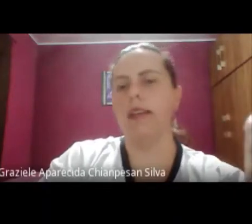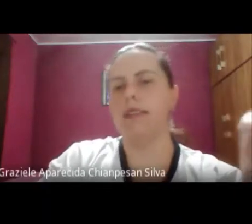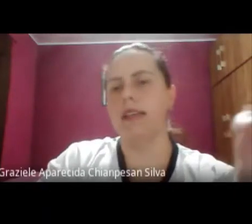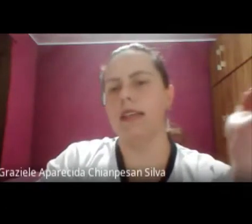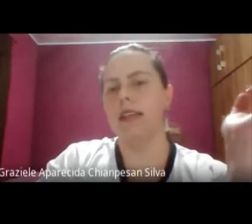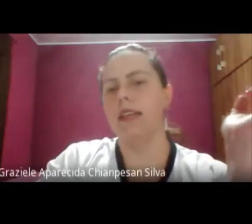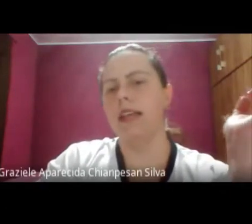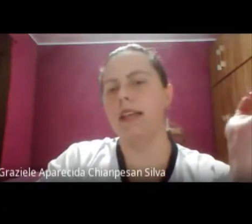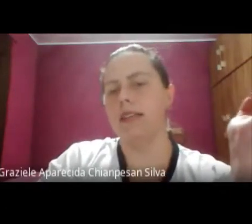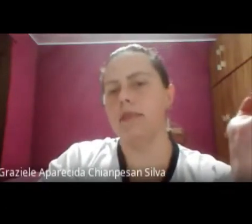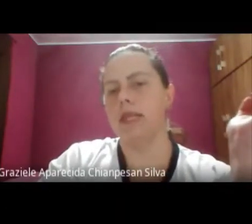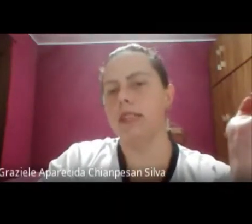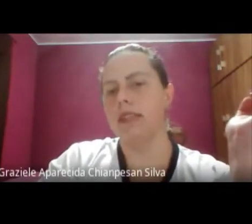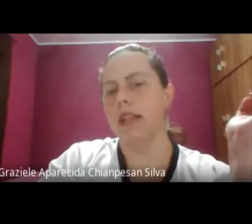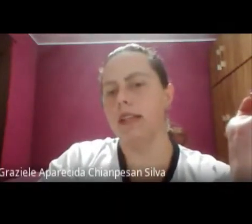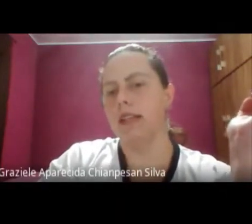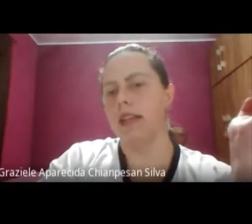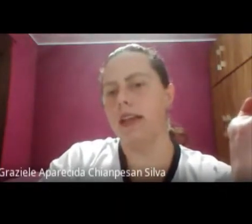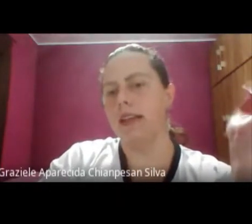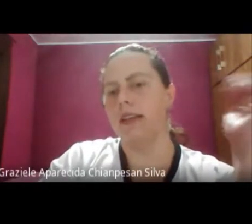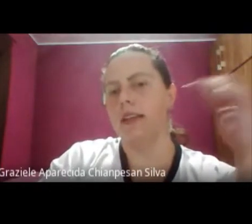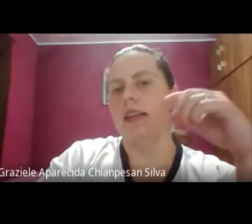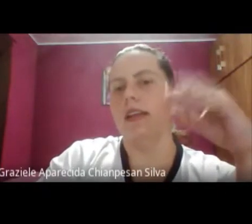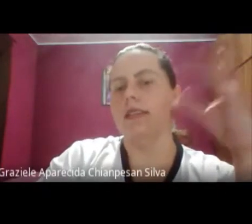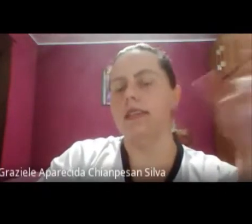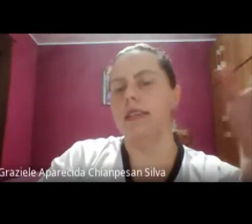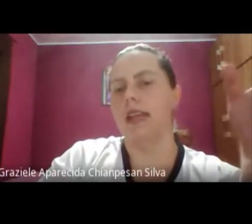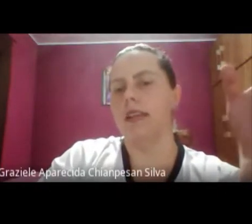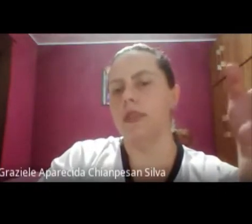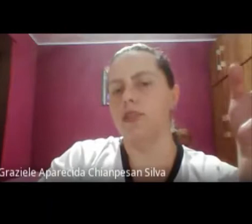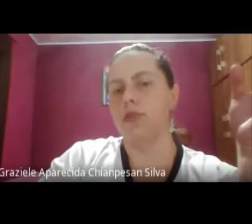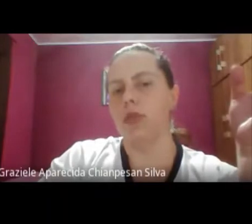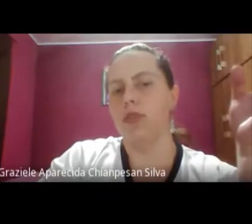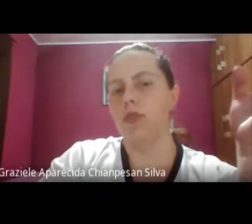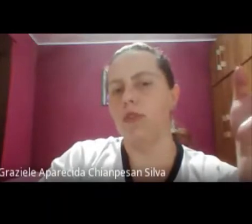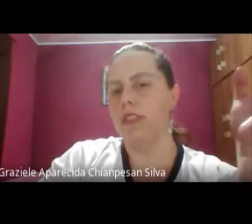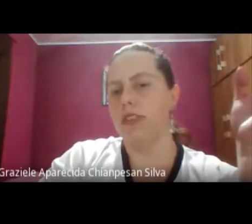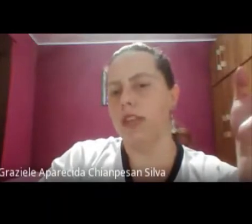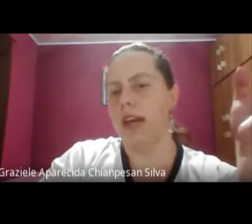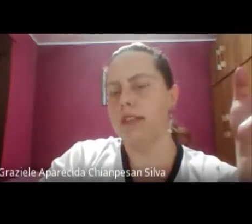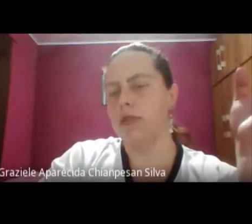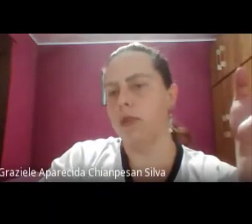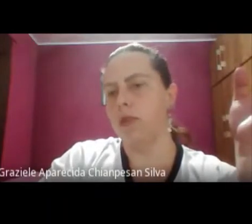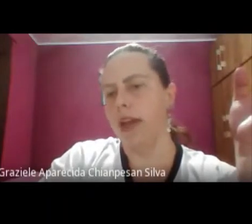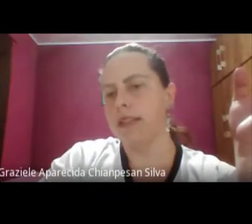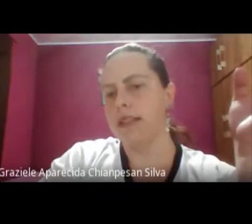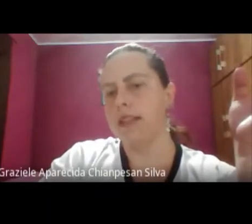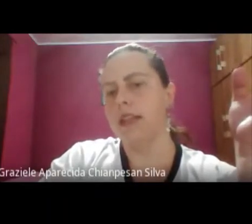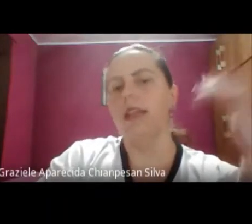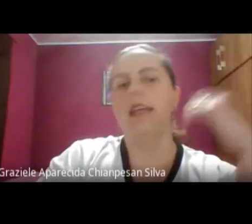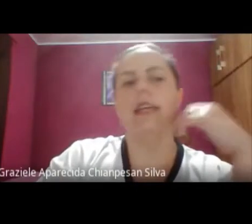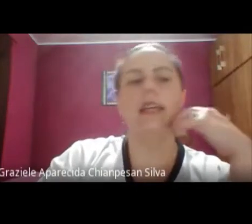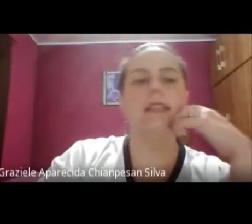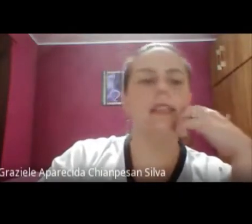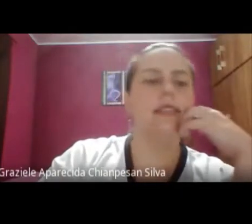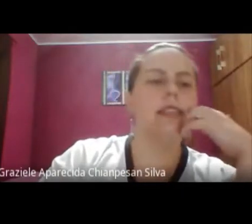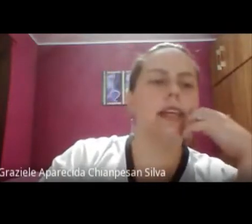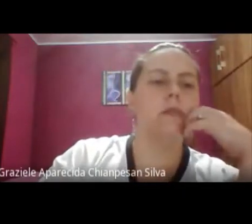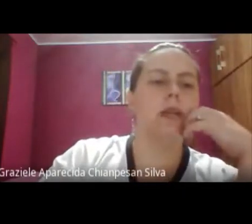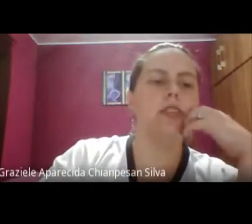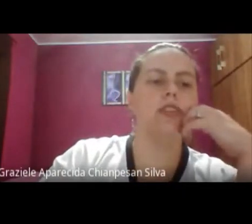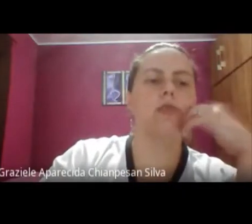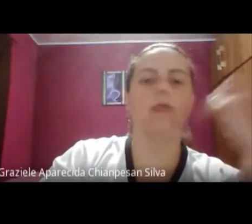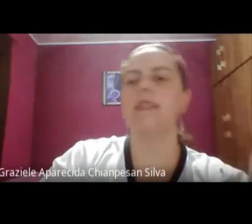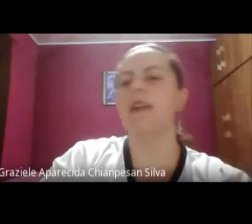como essa aqui, né, da Asa Branca, lá, que existem as partituras convencionais, como essa, e existem